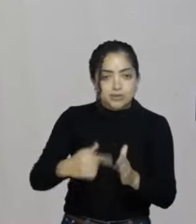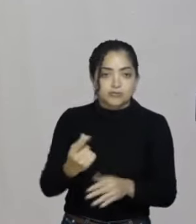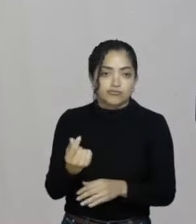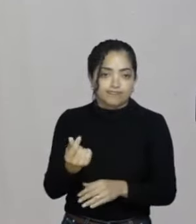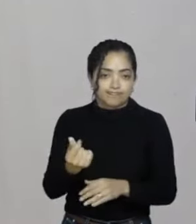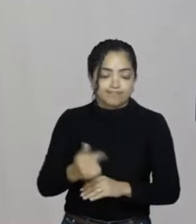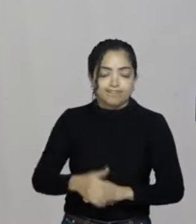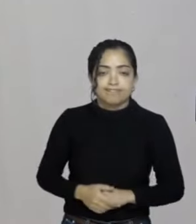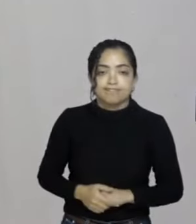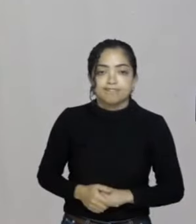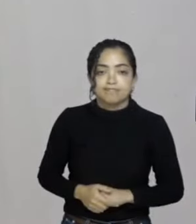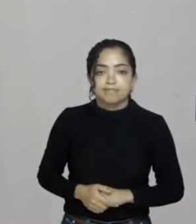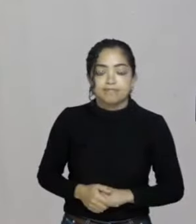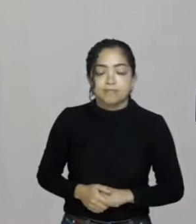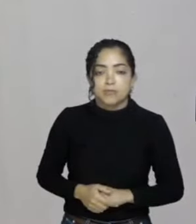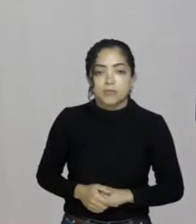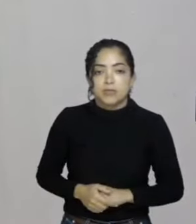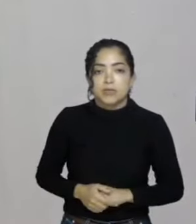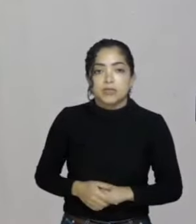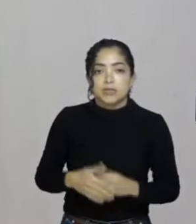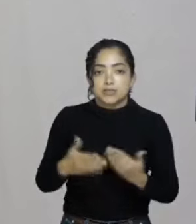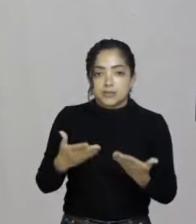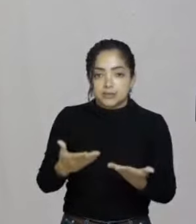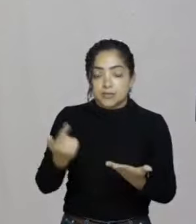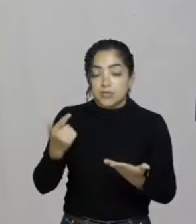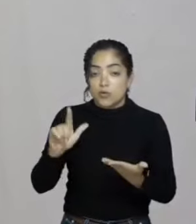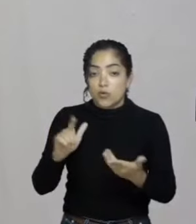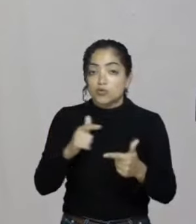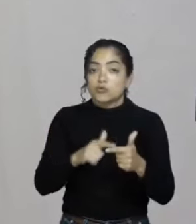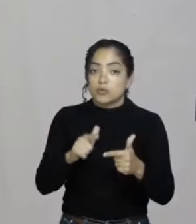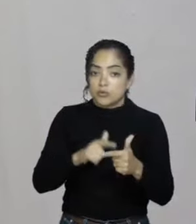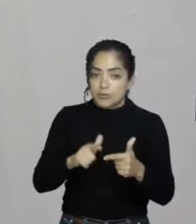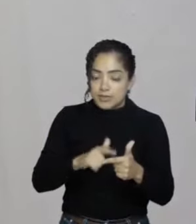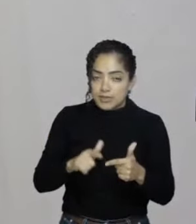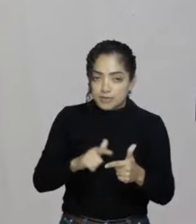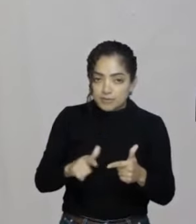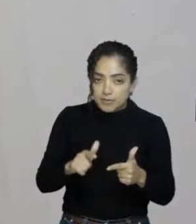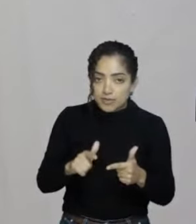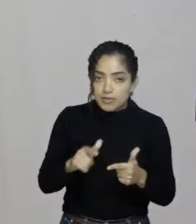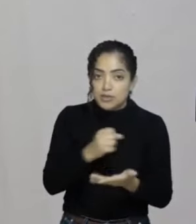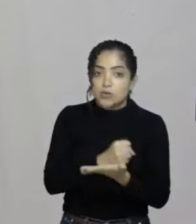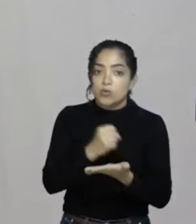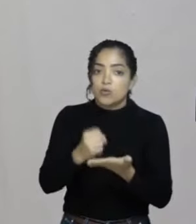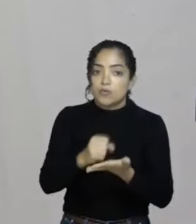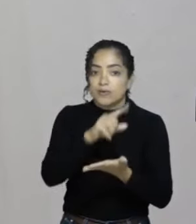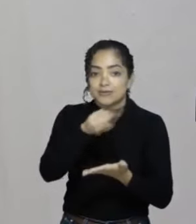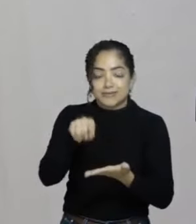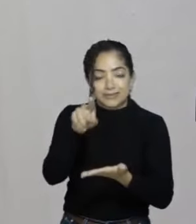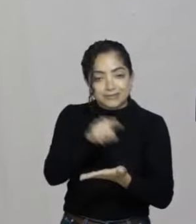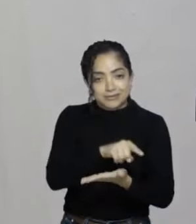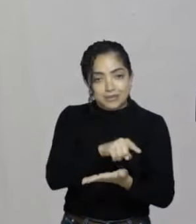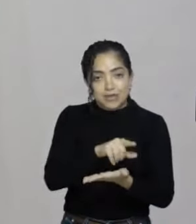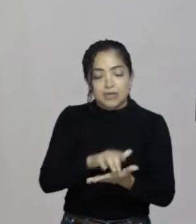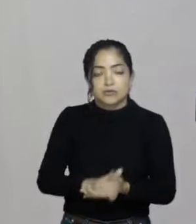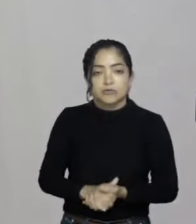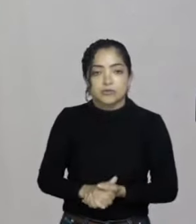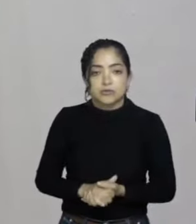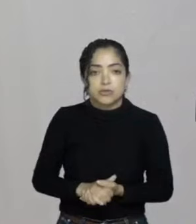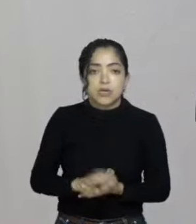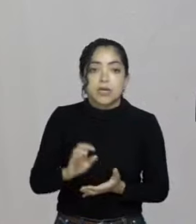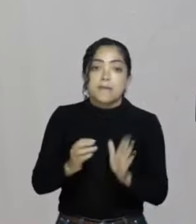Além disso o estado corre um outro risco que pode ser Fatal ter contratos rescindidos pela falta